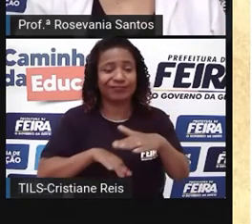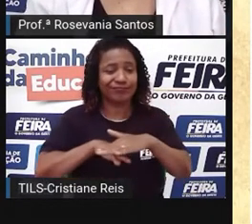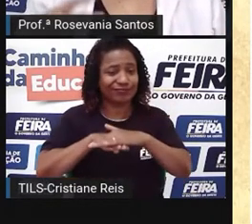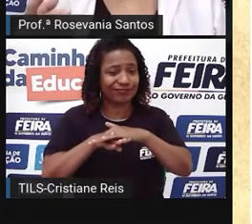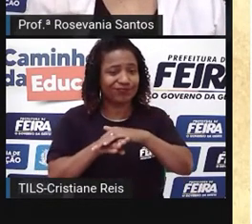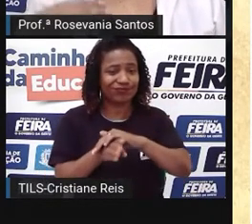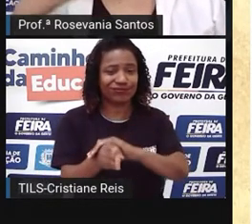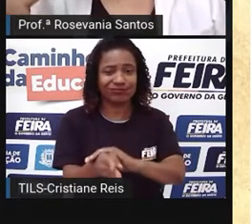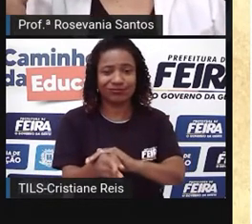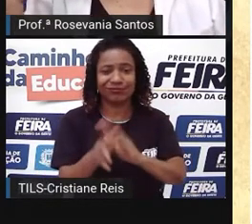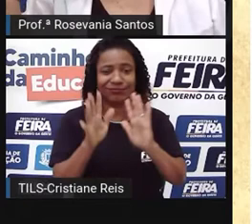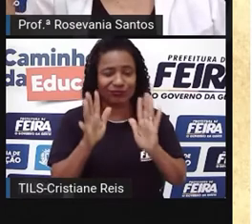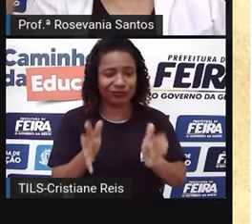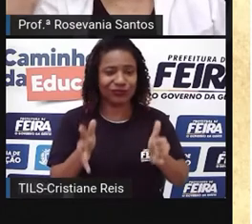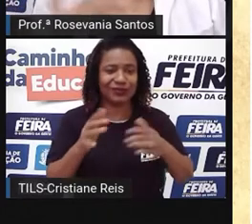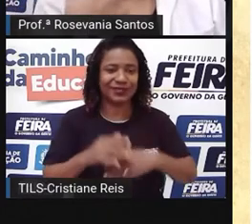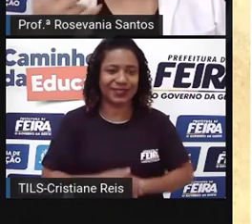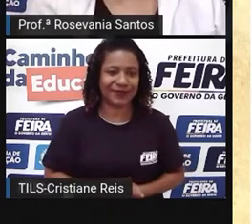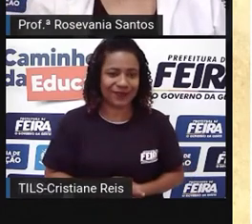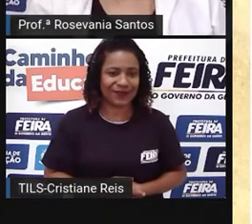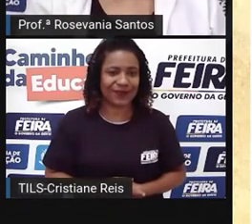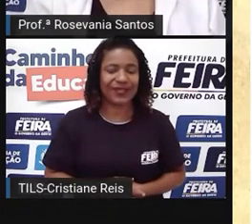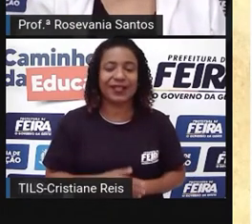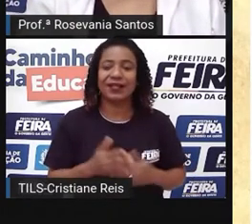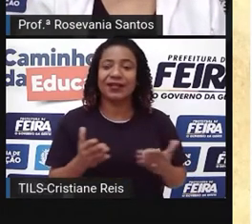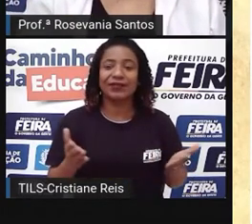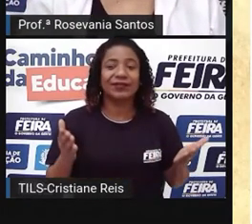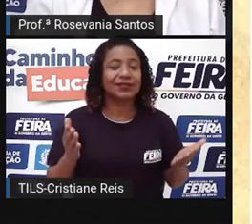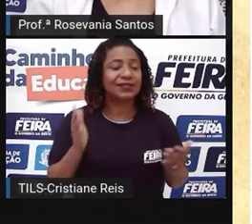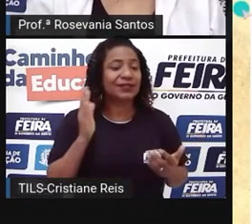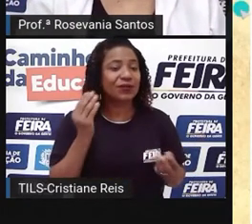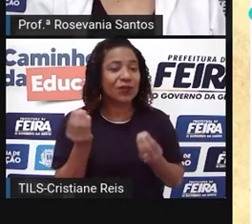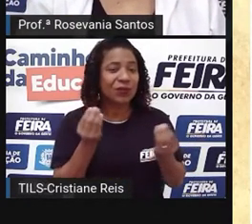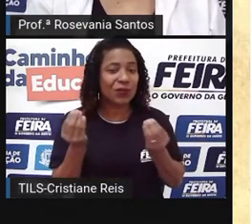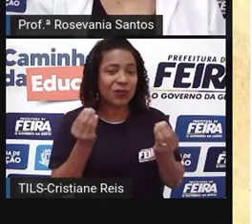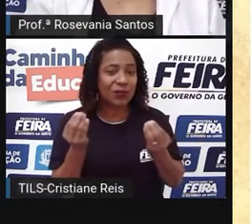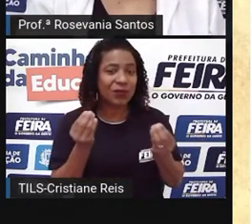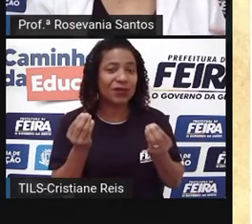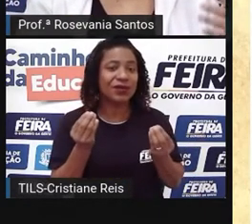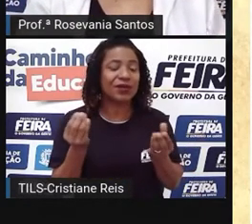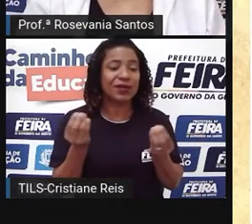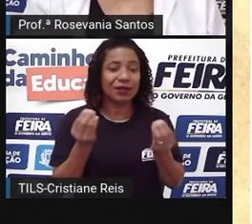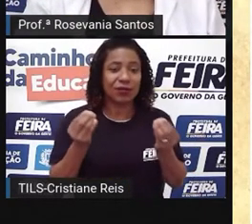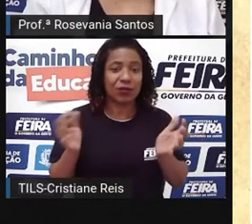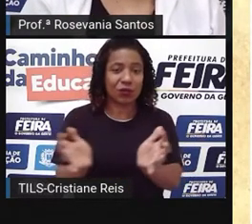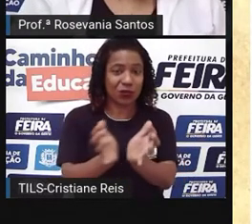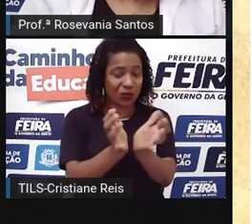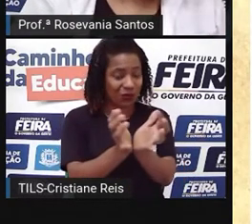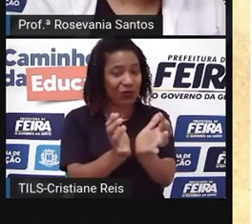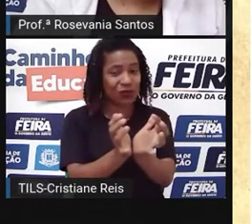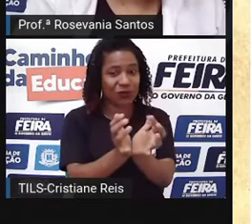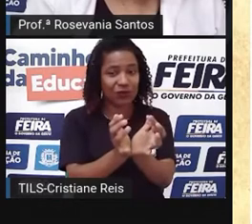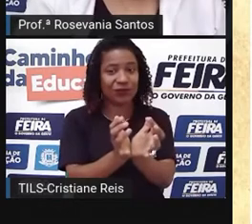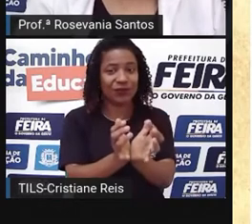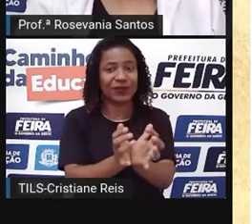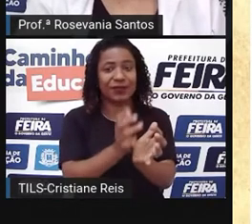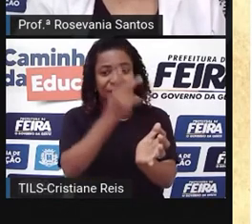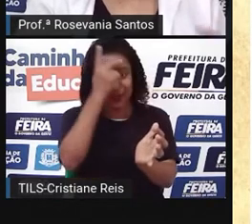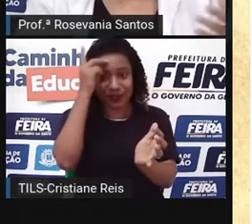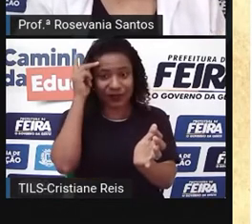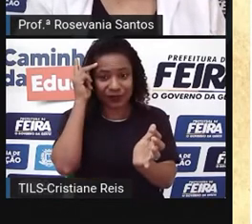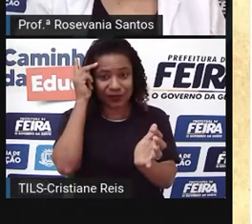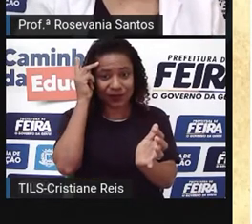questão, né, de você saber mais ou menos o que é os Tuaregues, eles são os povos que